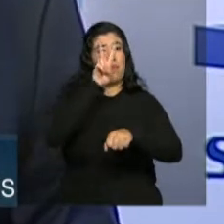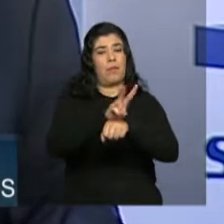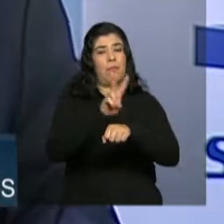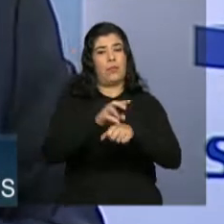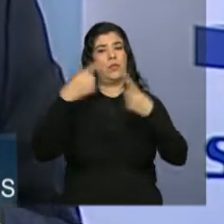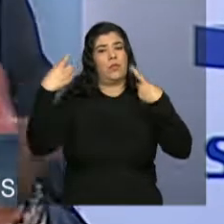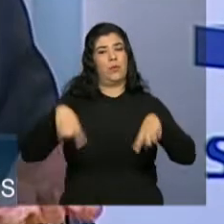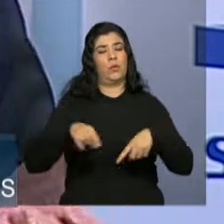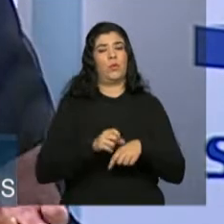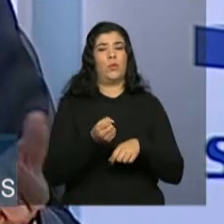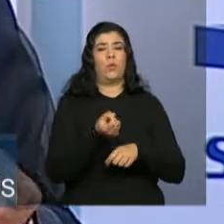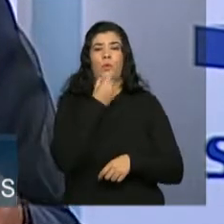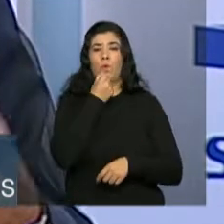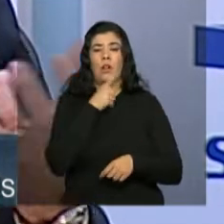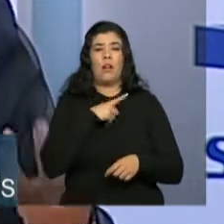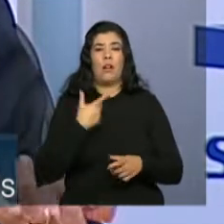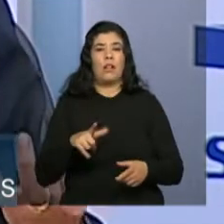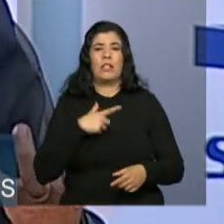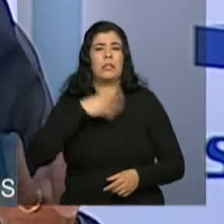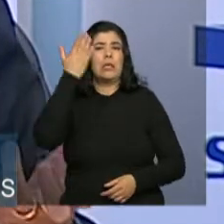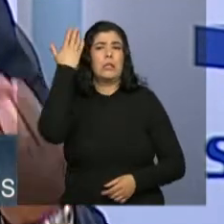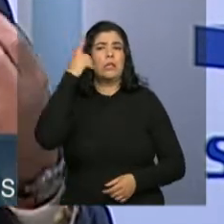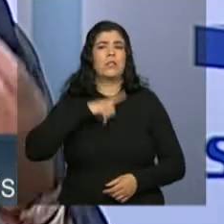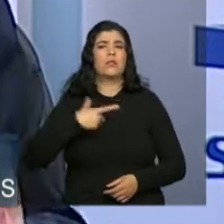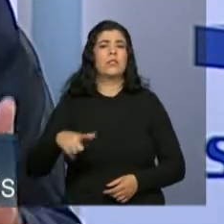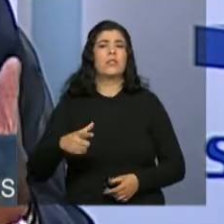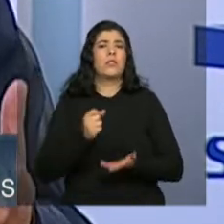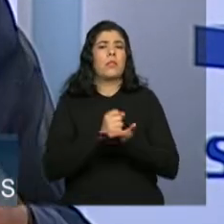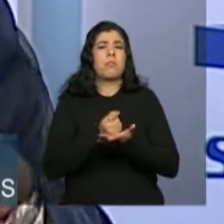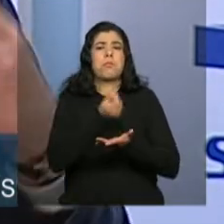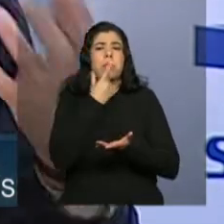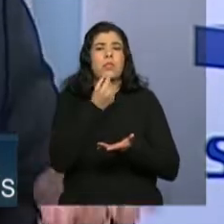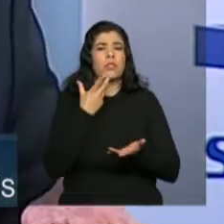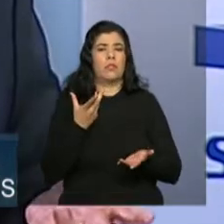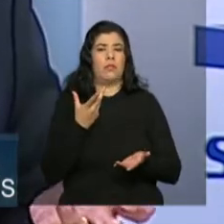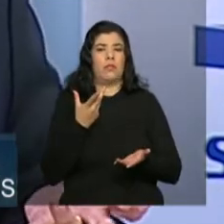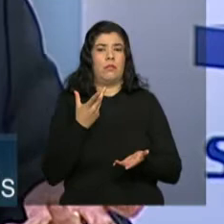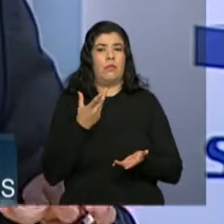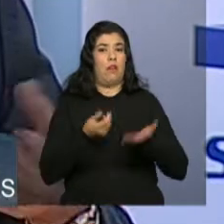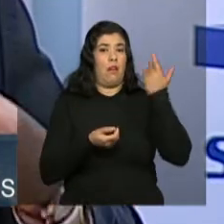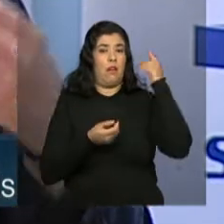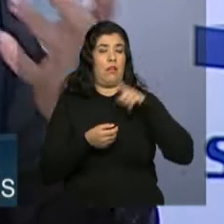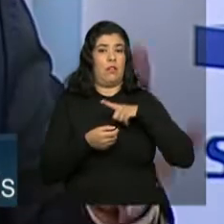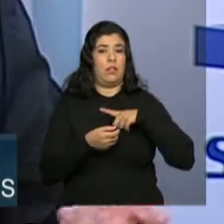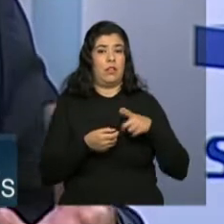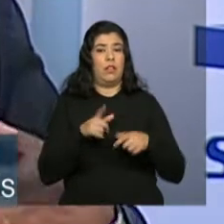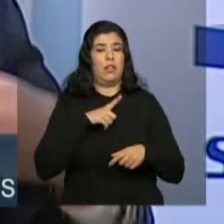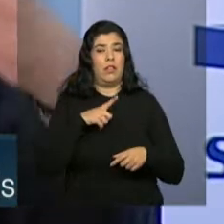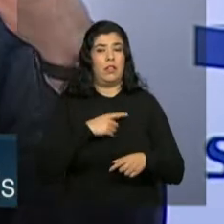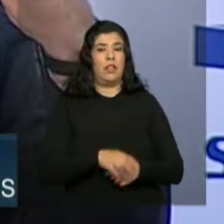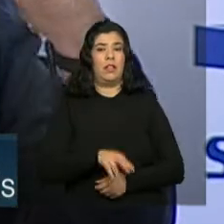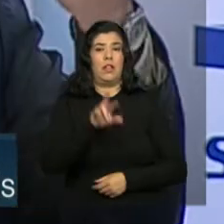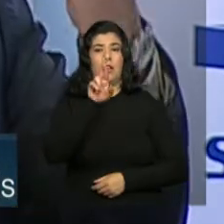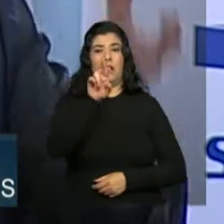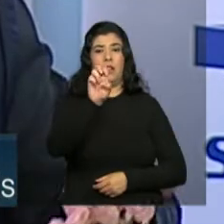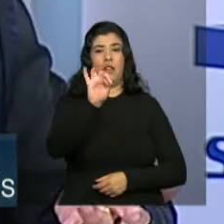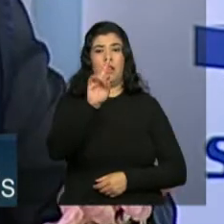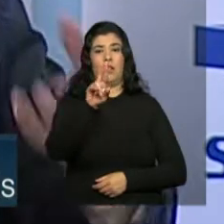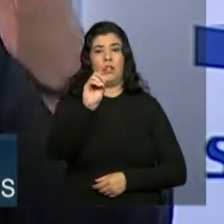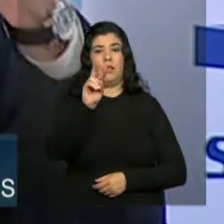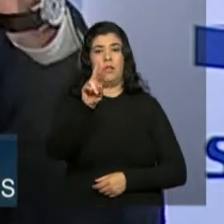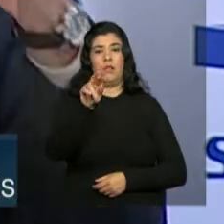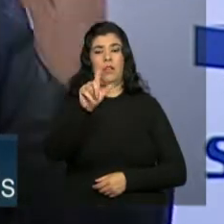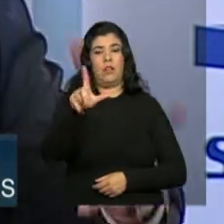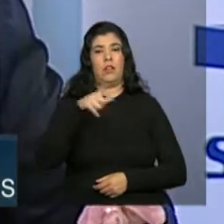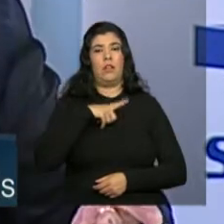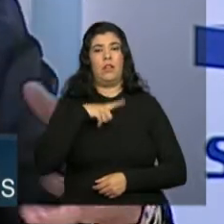época lá trás você praticamente não tinha na medicamentos antivirais no mundo hoje em dia você tem além dos anti-retrovirais medicamentos